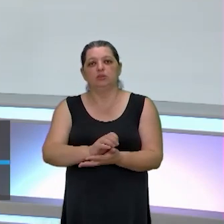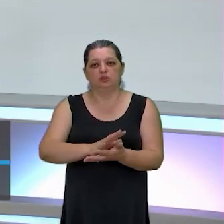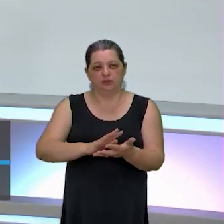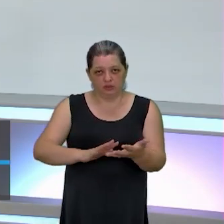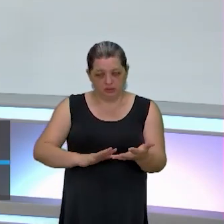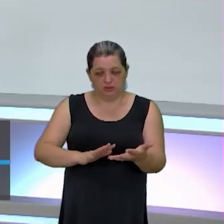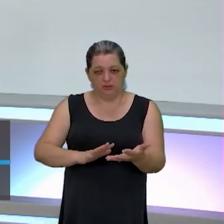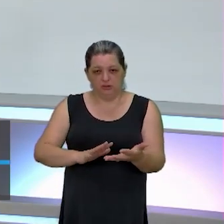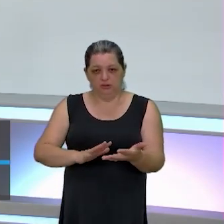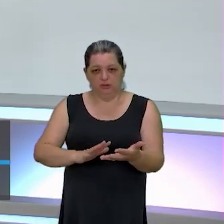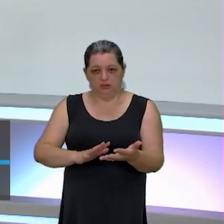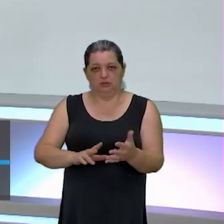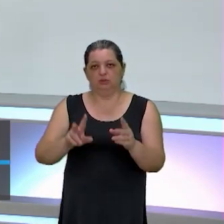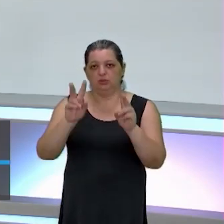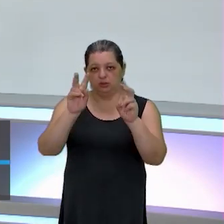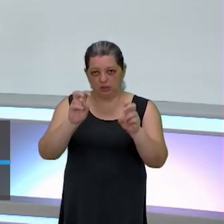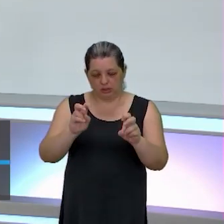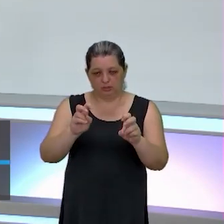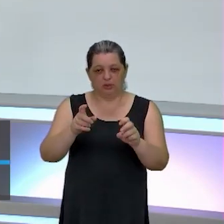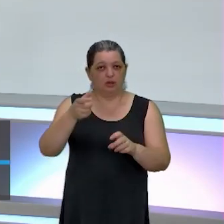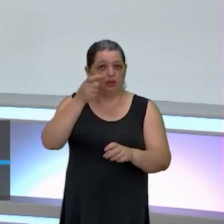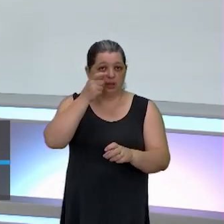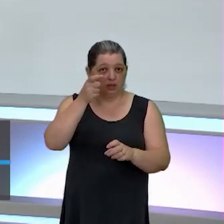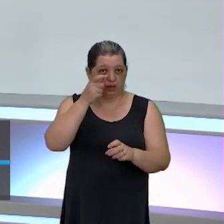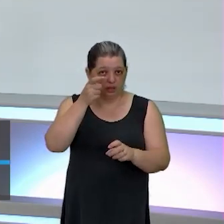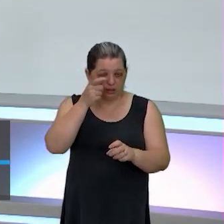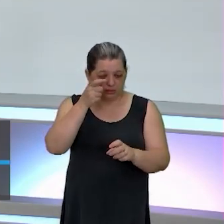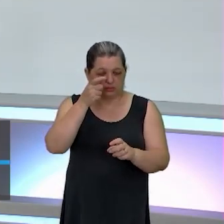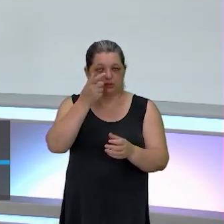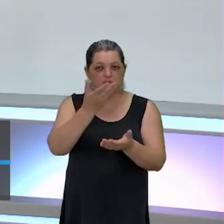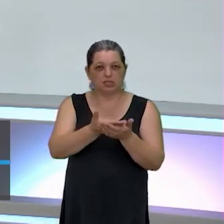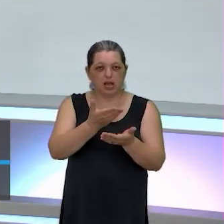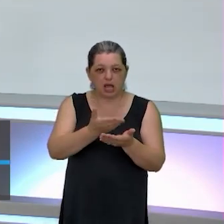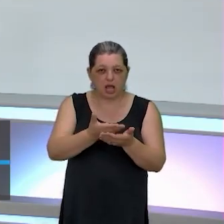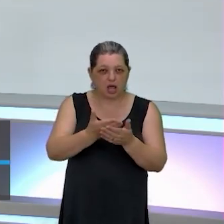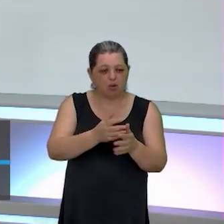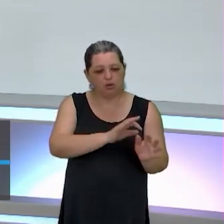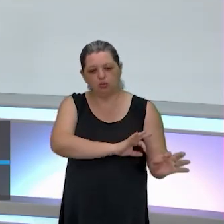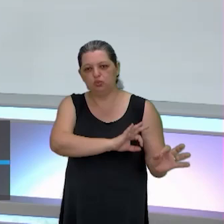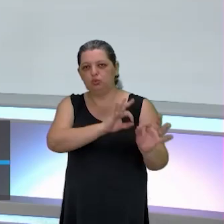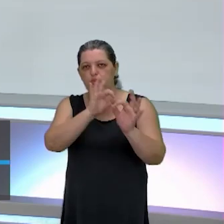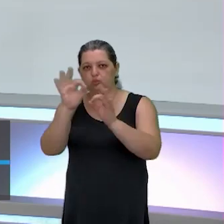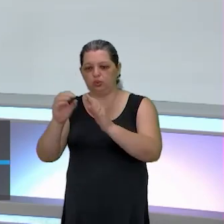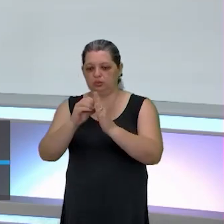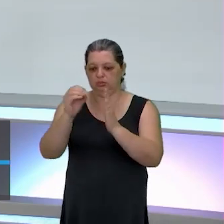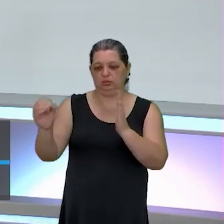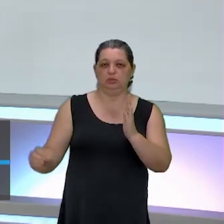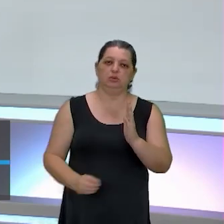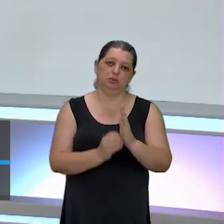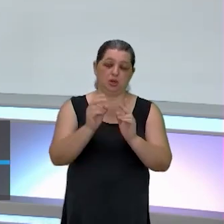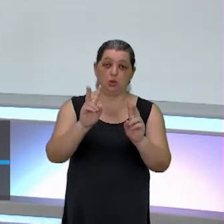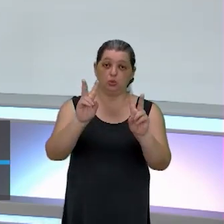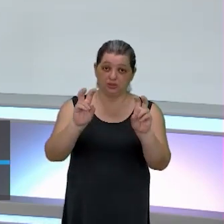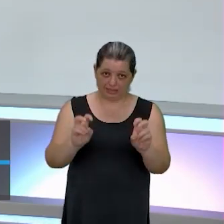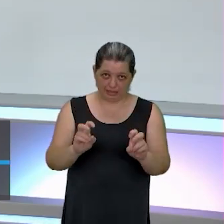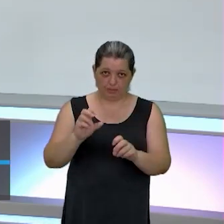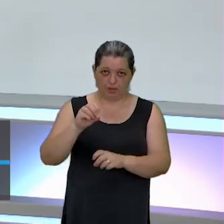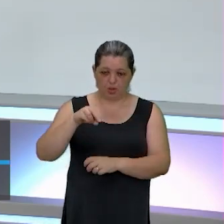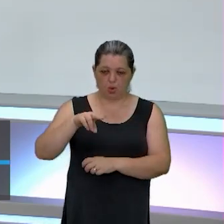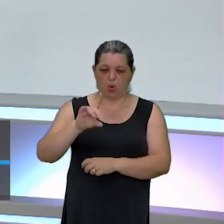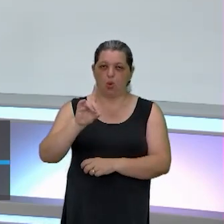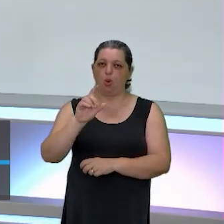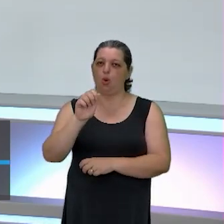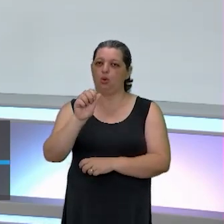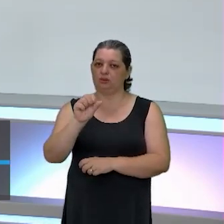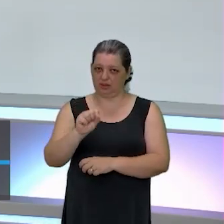atividades assistem às aulas o centro de mídias sobre ondas que vão começar com segundo